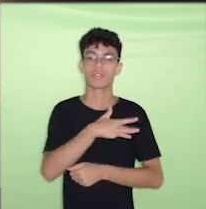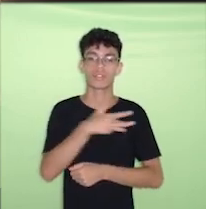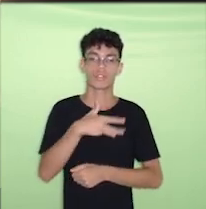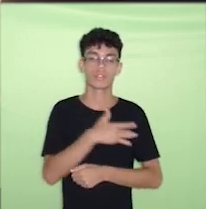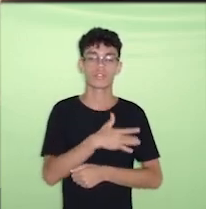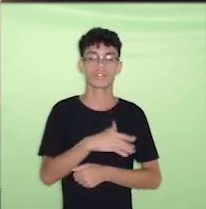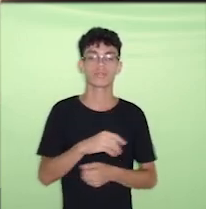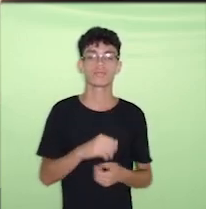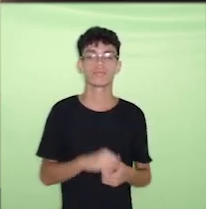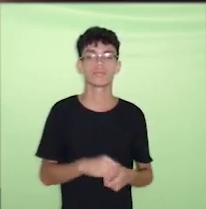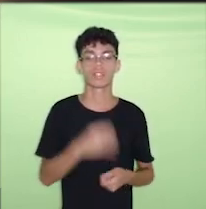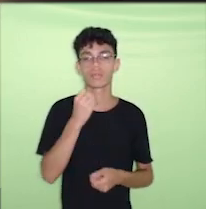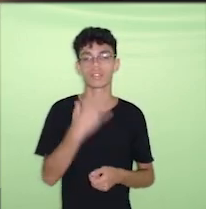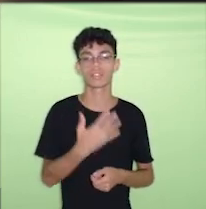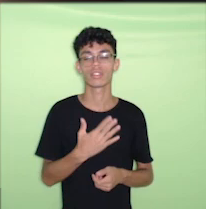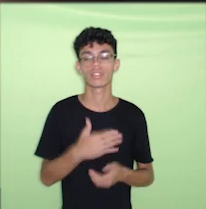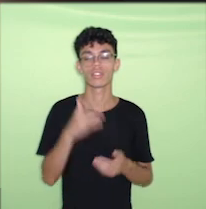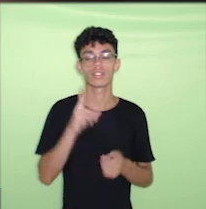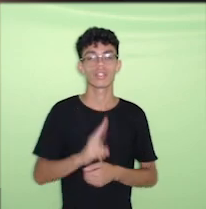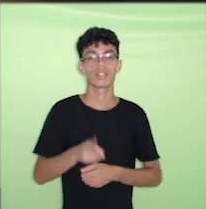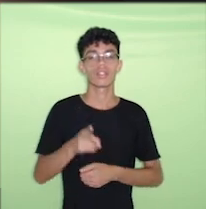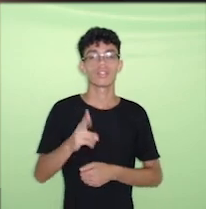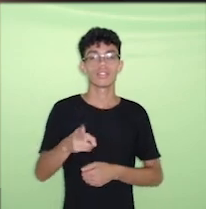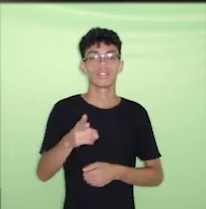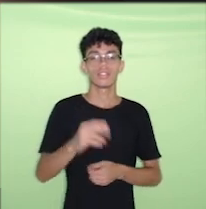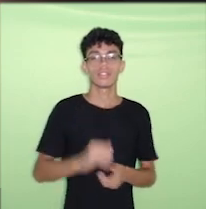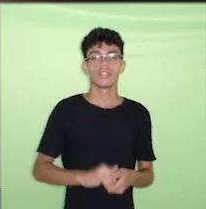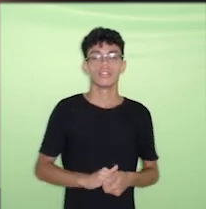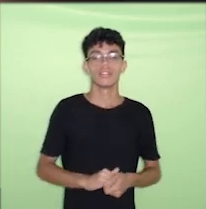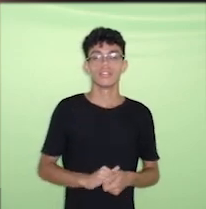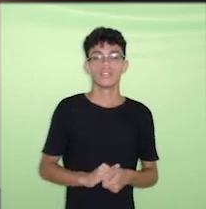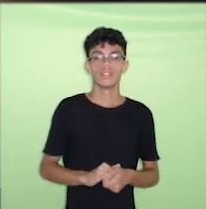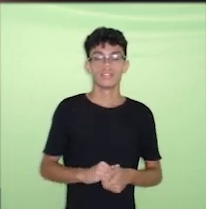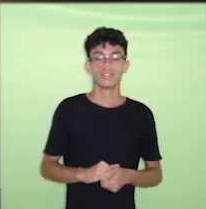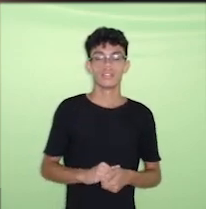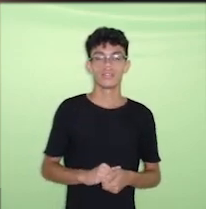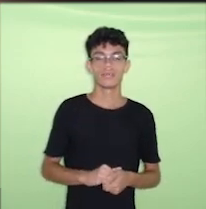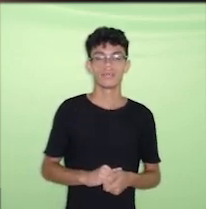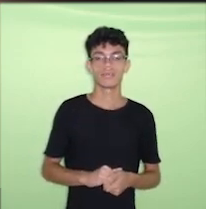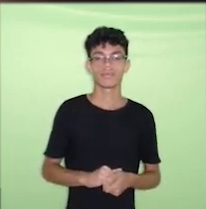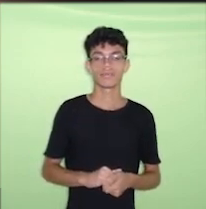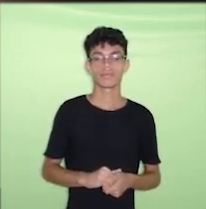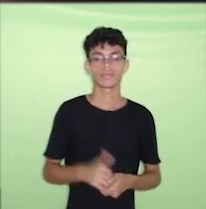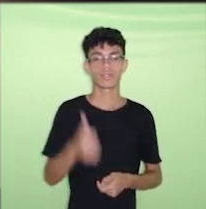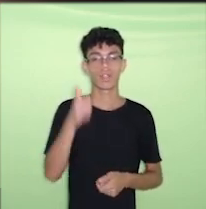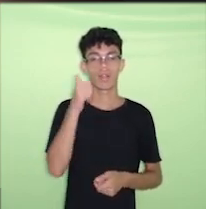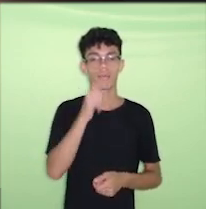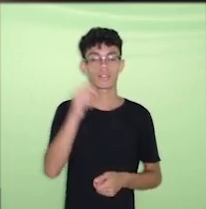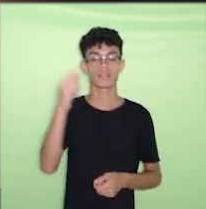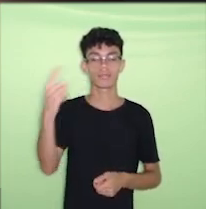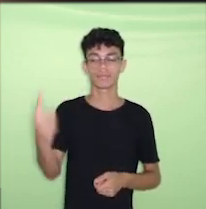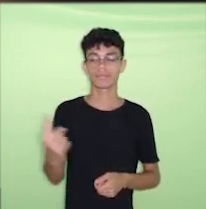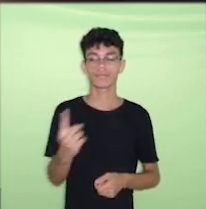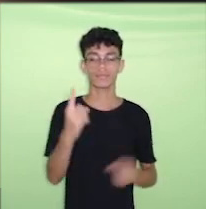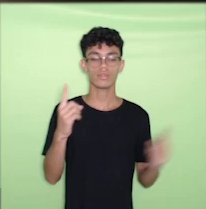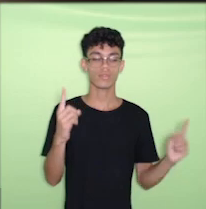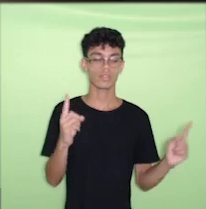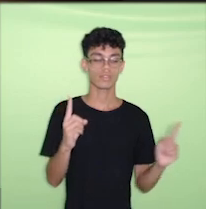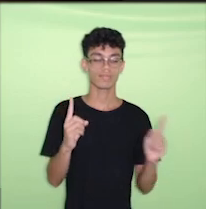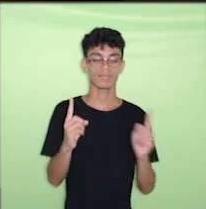Benignidade. Luz continua diminuindo gradativamente. A superintendente aproxima-se de